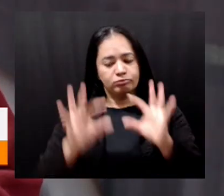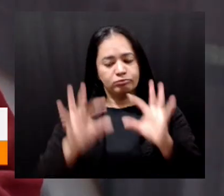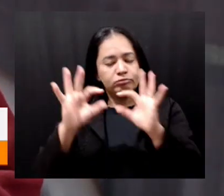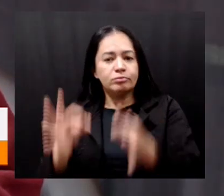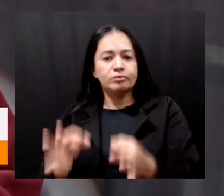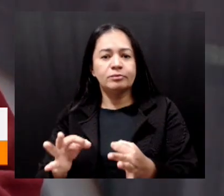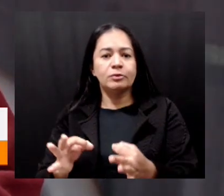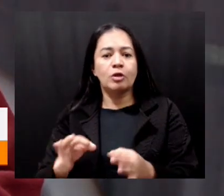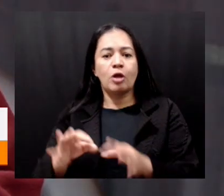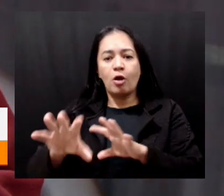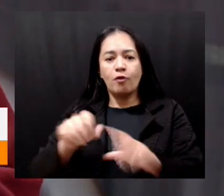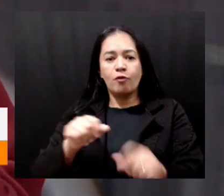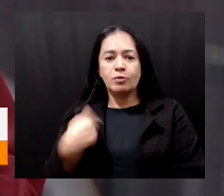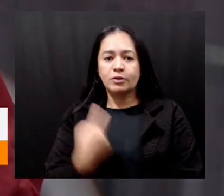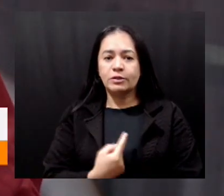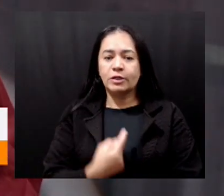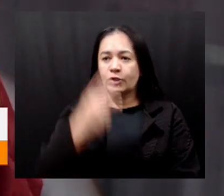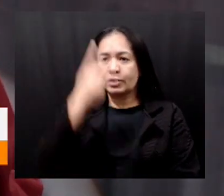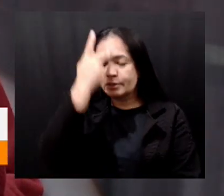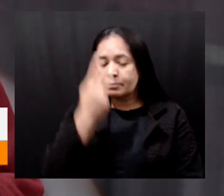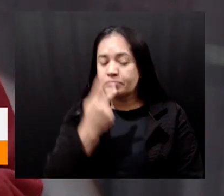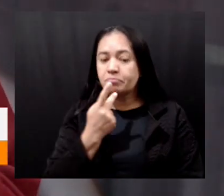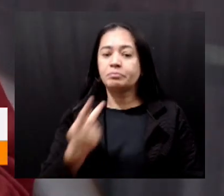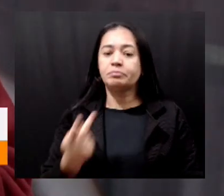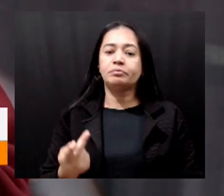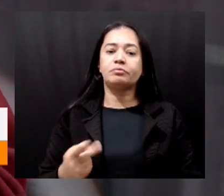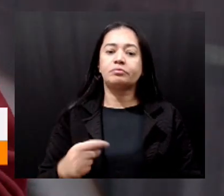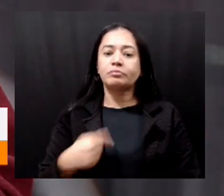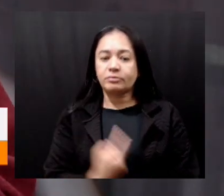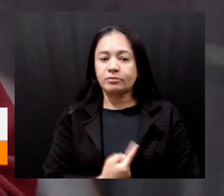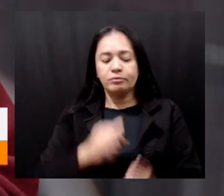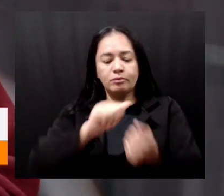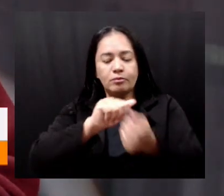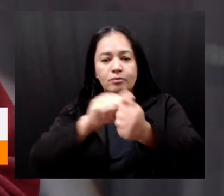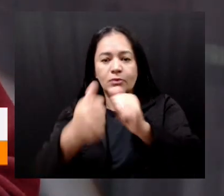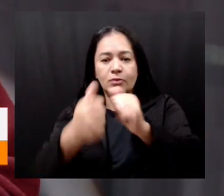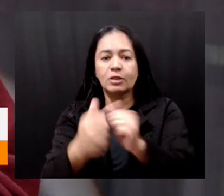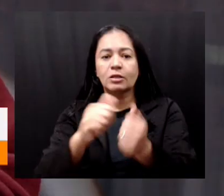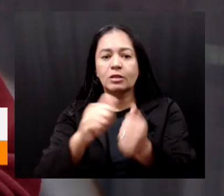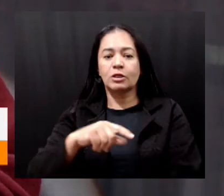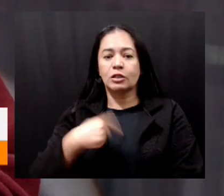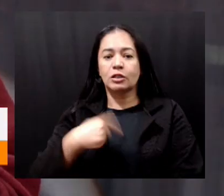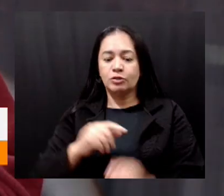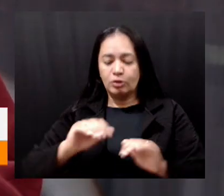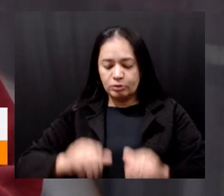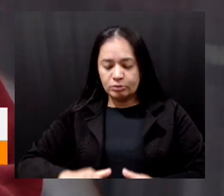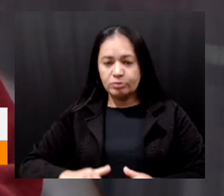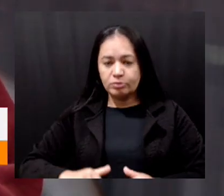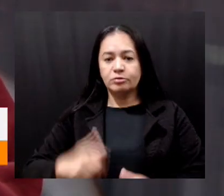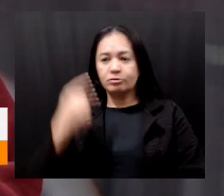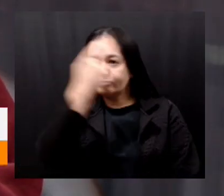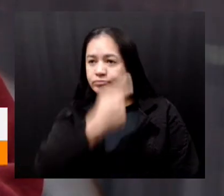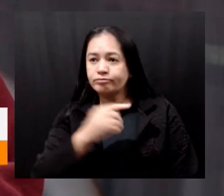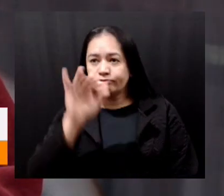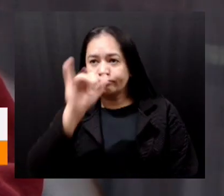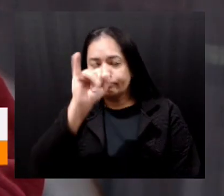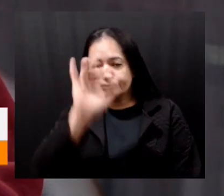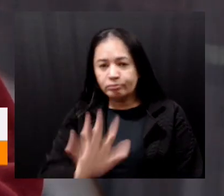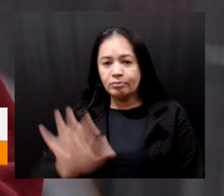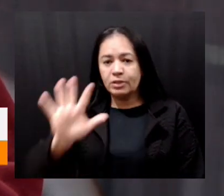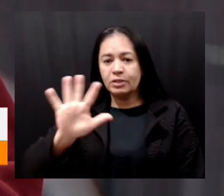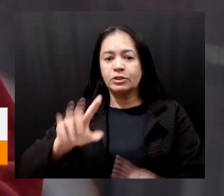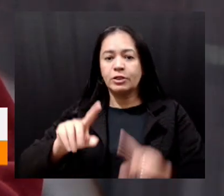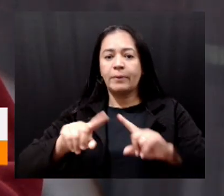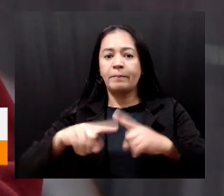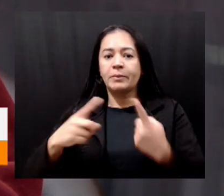nossa personalidade, a nossa adaptação, nossa autoimagem, né? E esse ego, quando ele